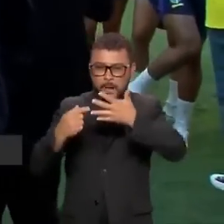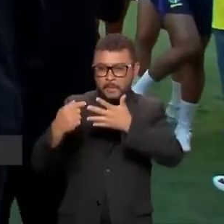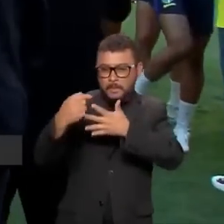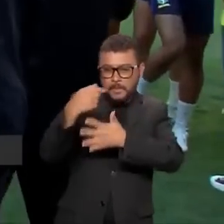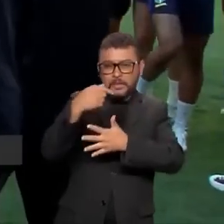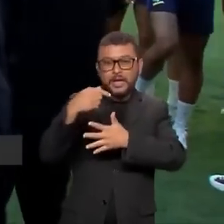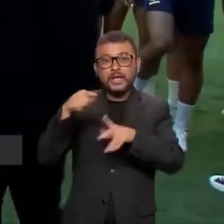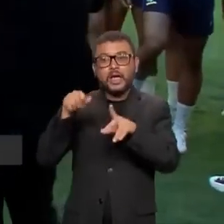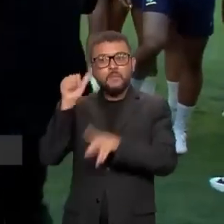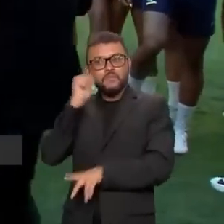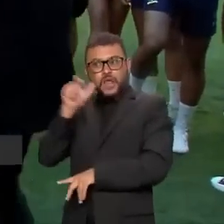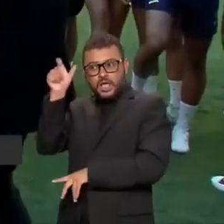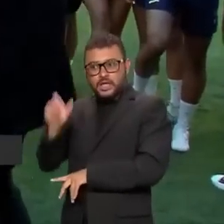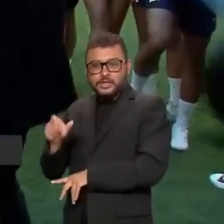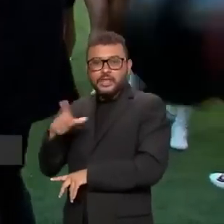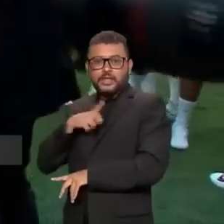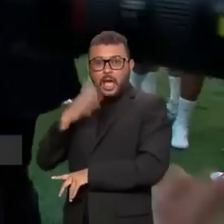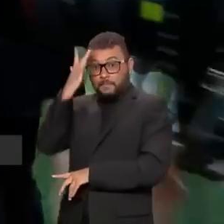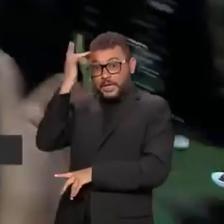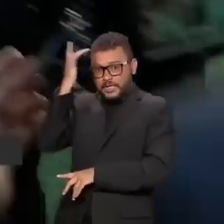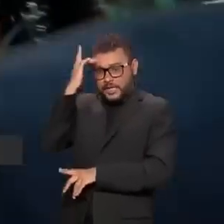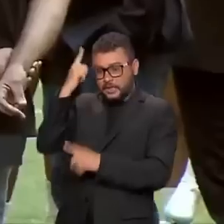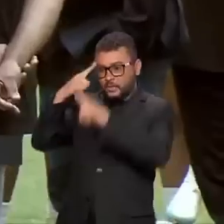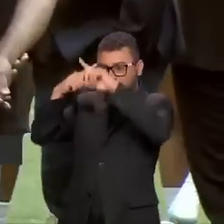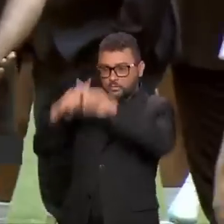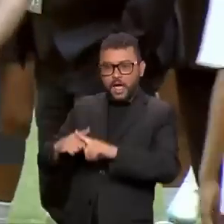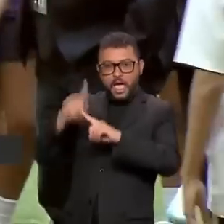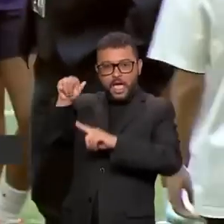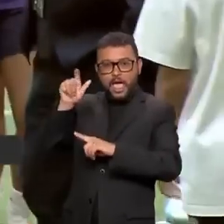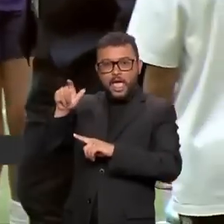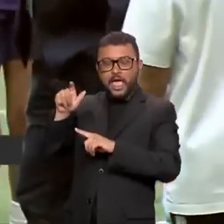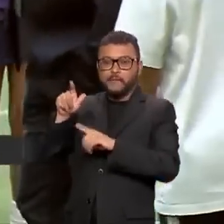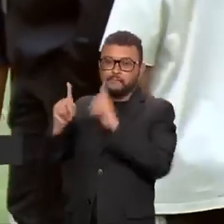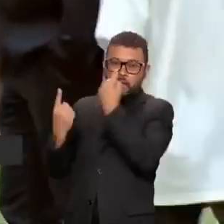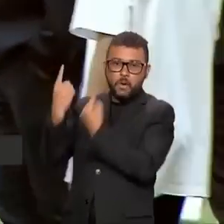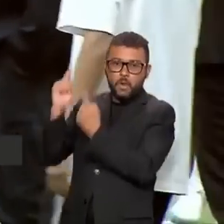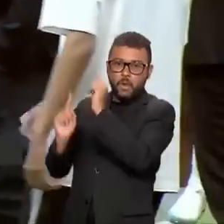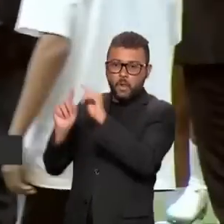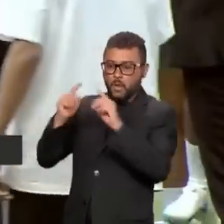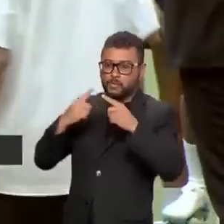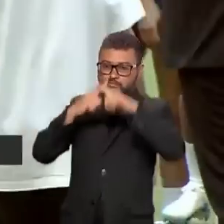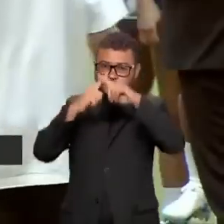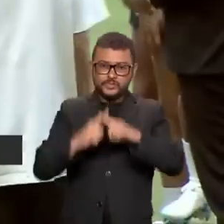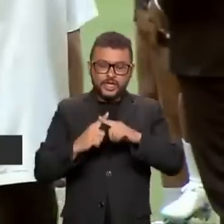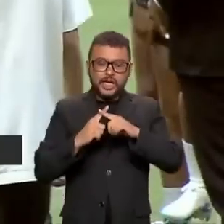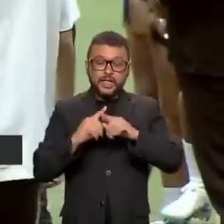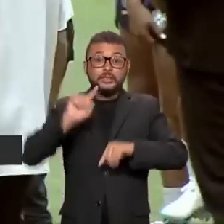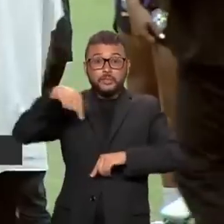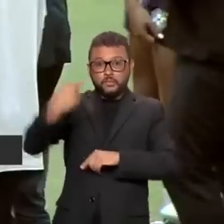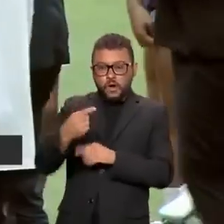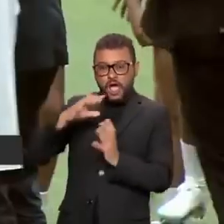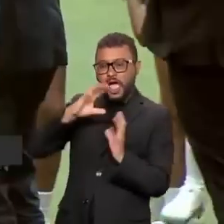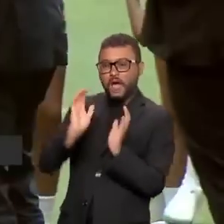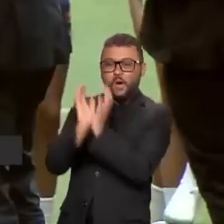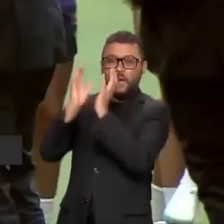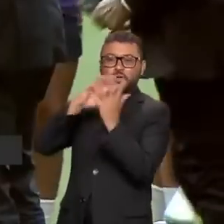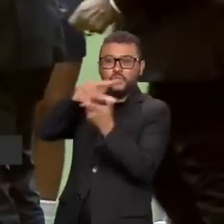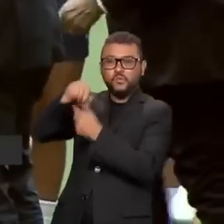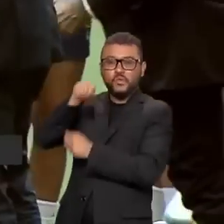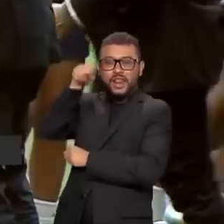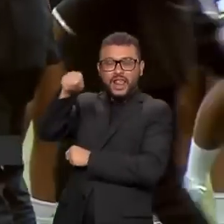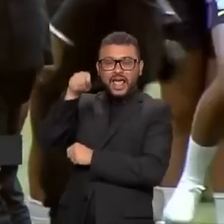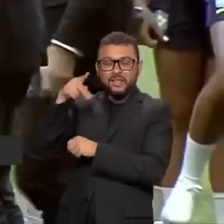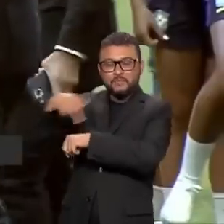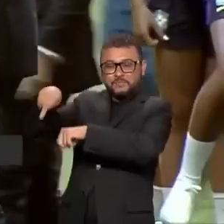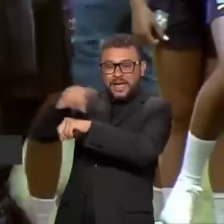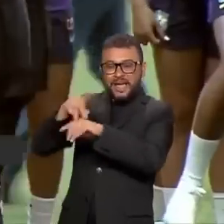elas enfrentam o Chile amanhã no último amistoso antes da Copa do Mundo, que acontece em julho na Austrália